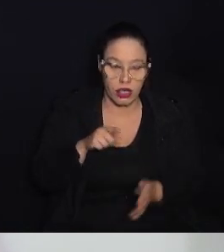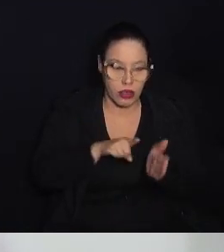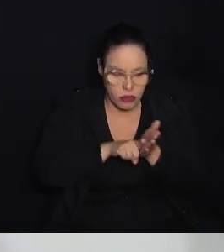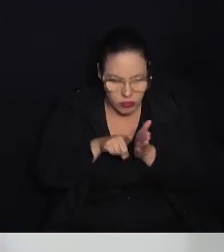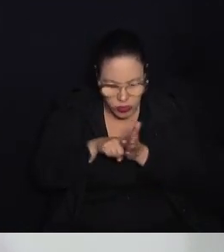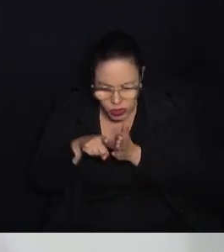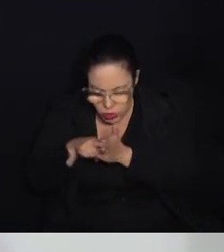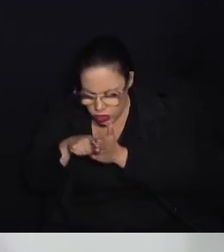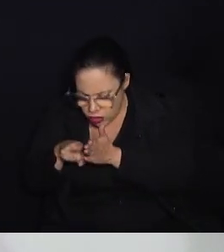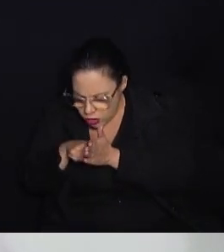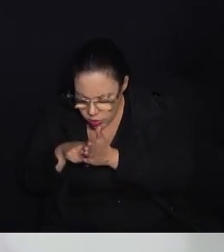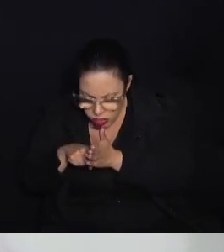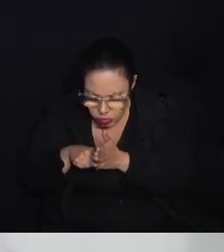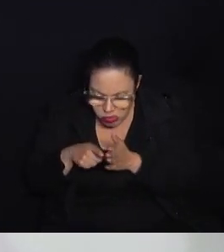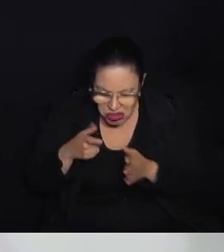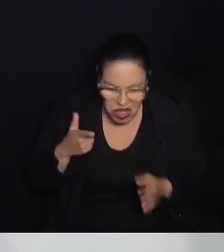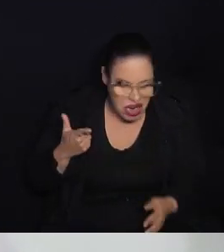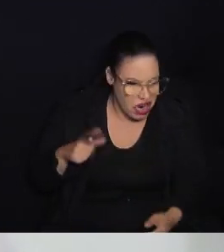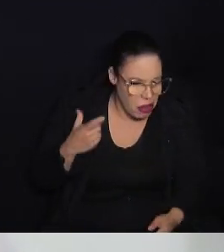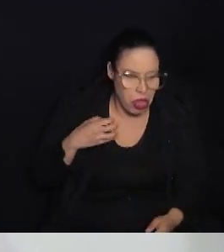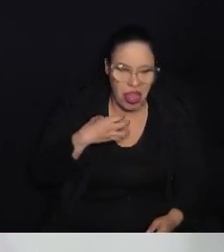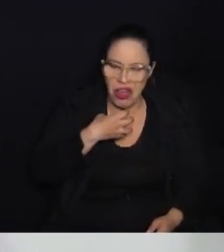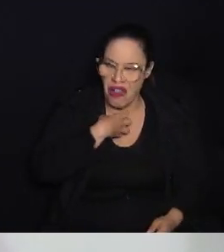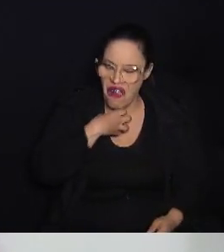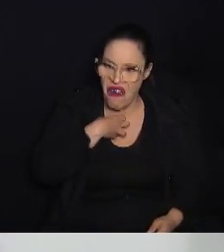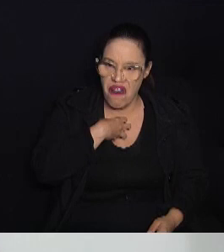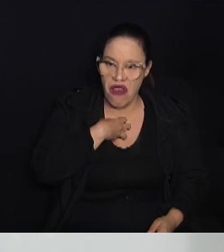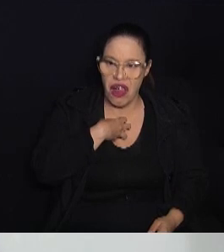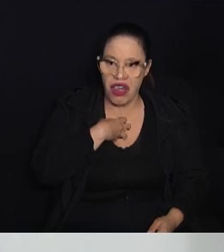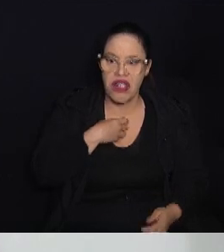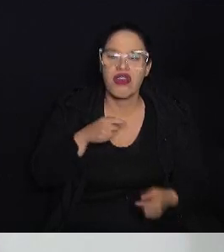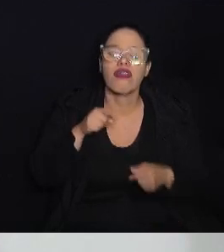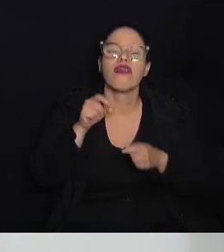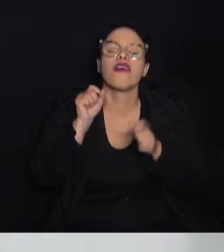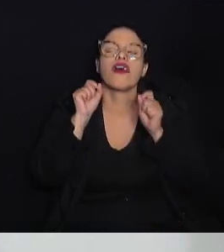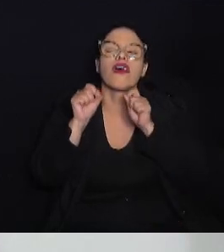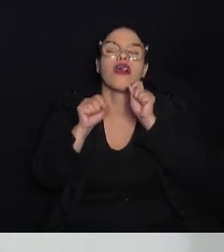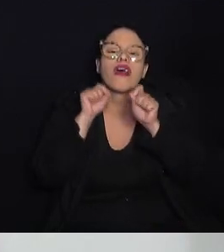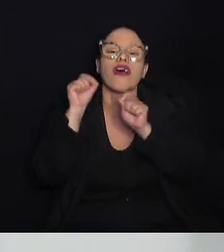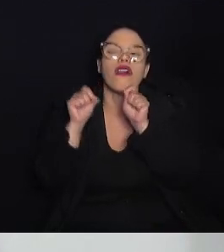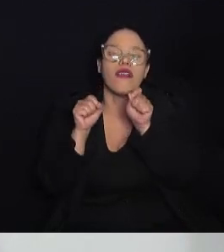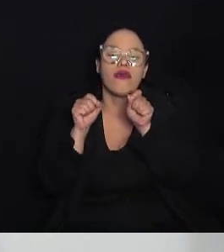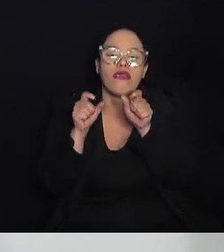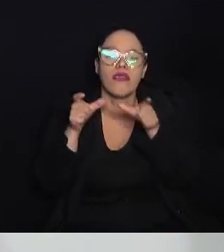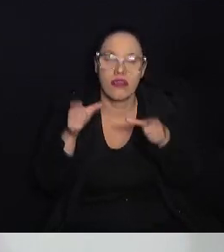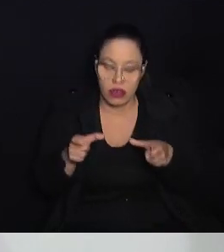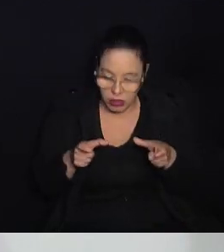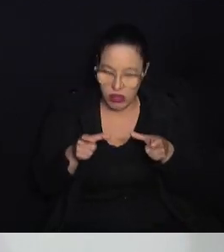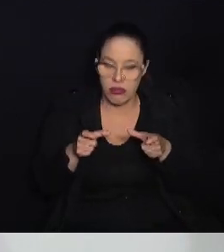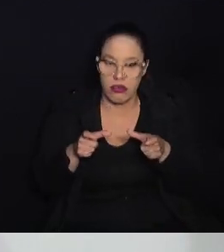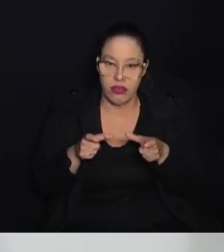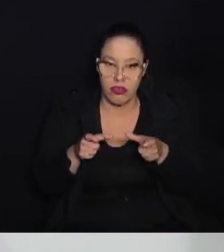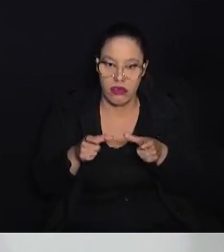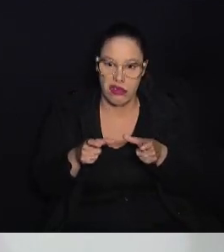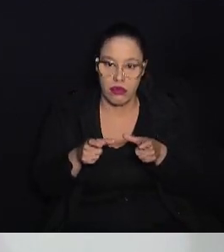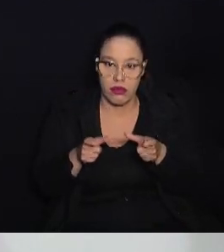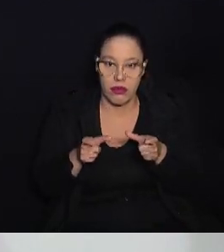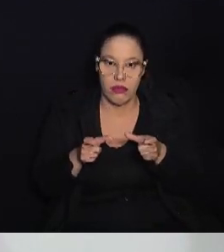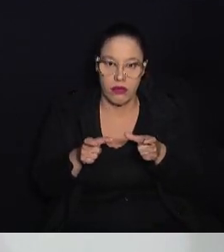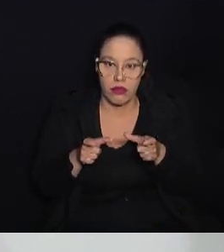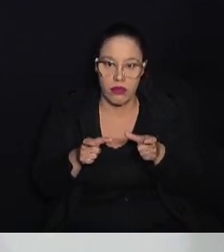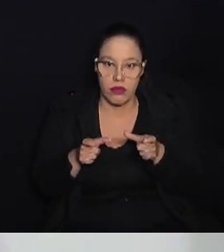preconizar, rastrear pessoas que não têm sintomas. E quem que deve ser rastreado? Nessa diretriz, a gente